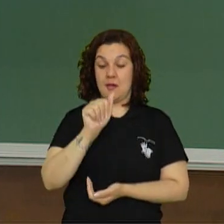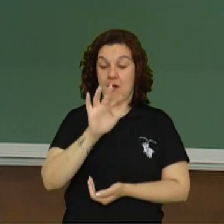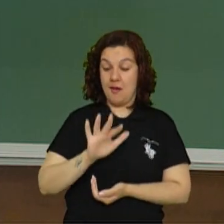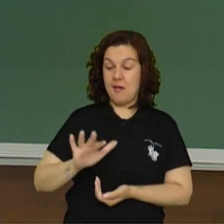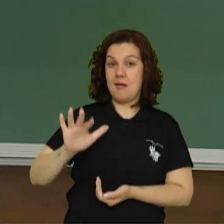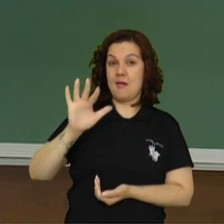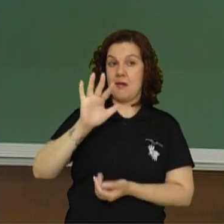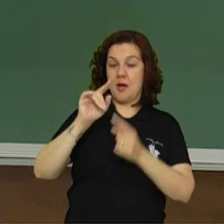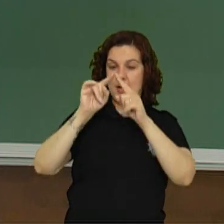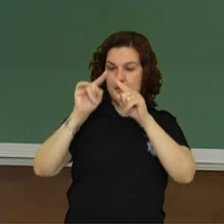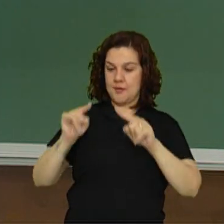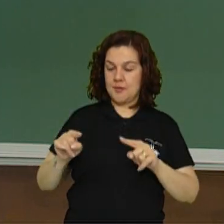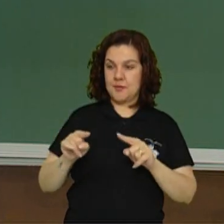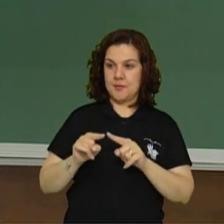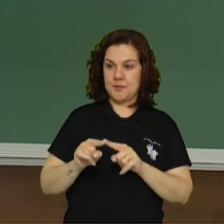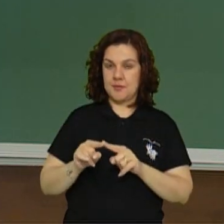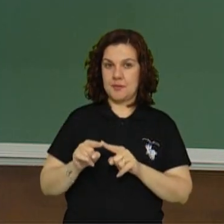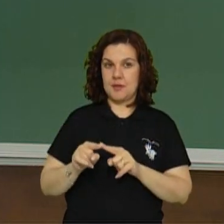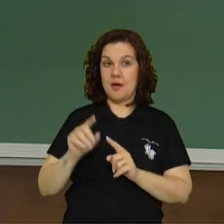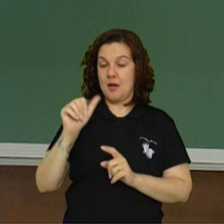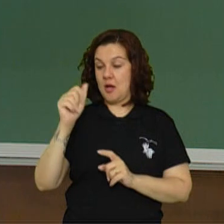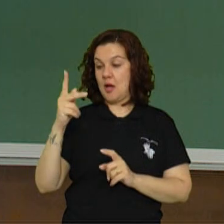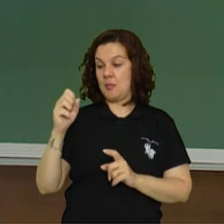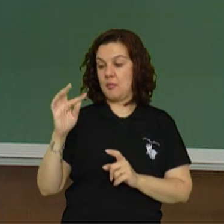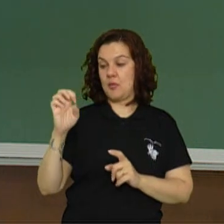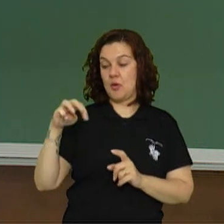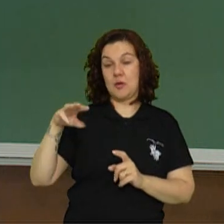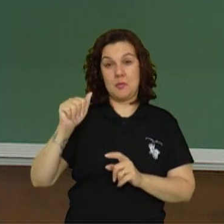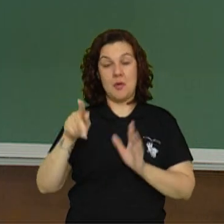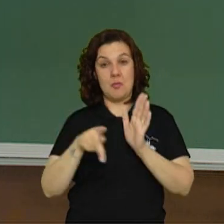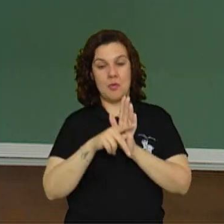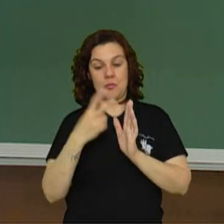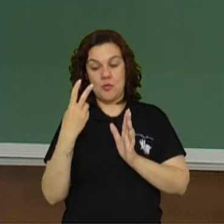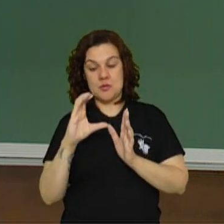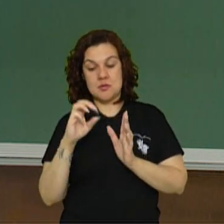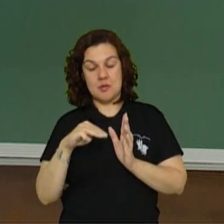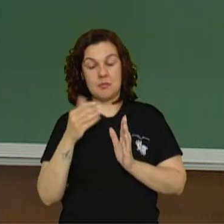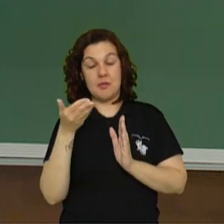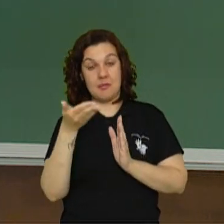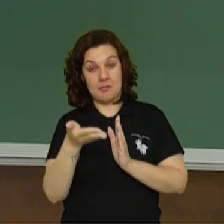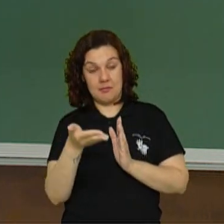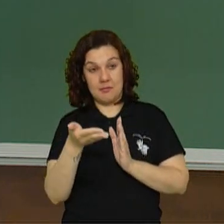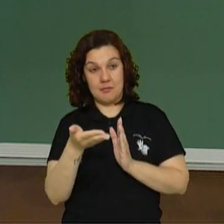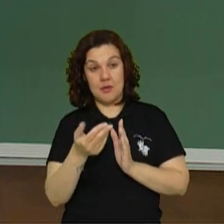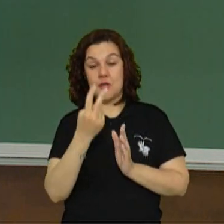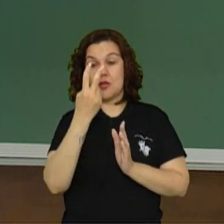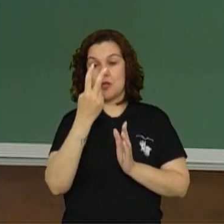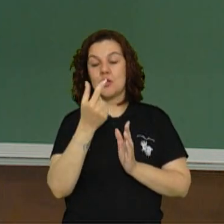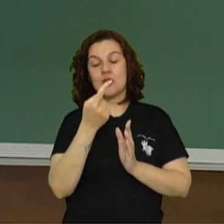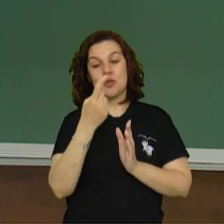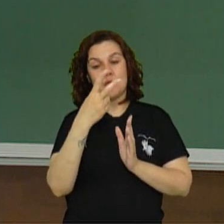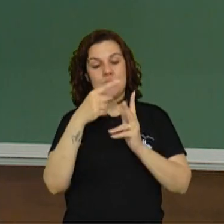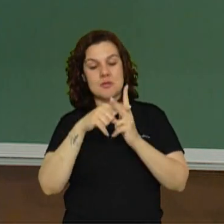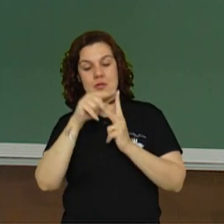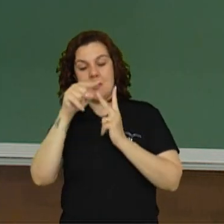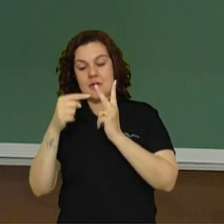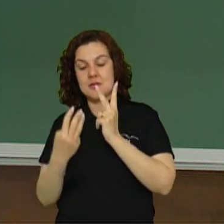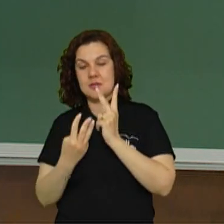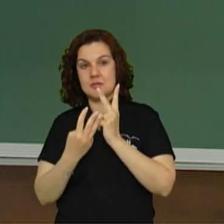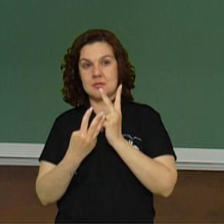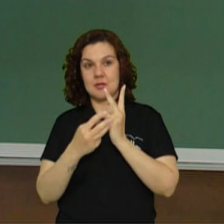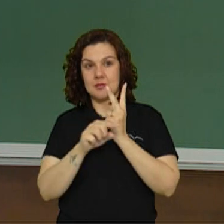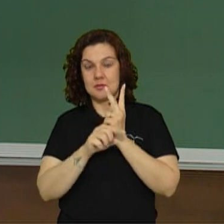área de um triângulo equilátero cujo apótema mede 2 centímetros é igual a 12 raiz quadrada de